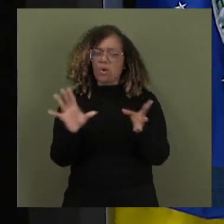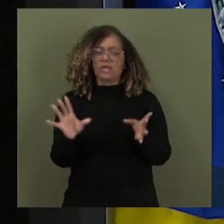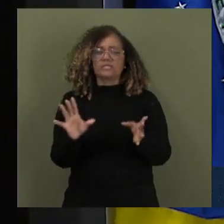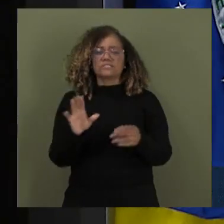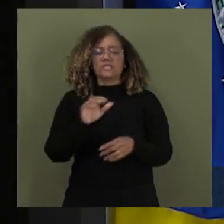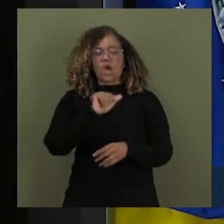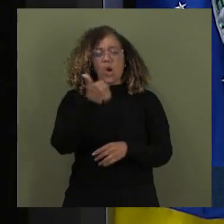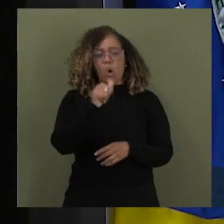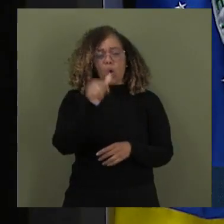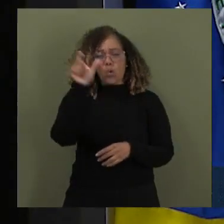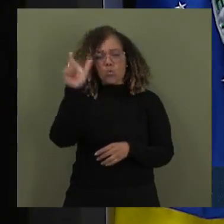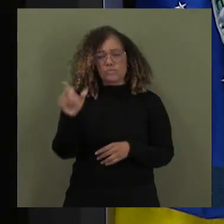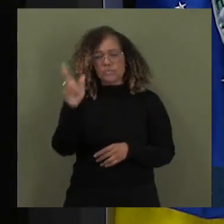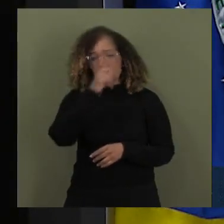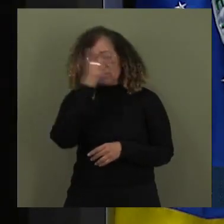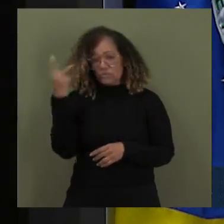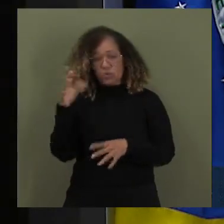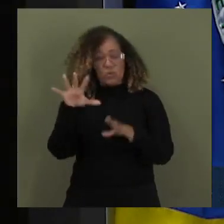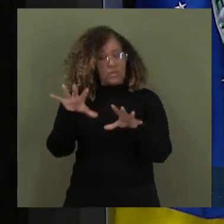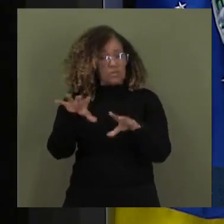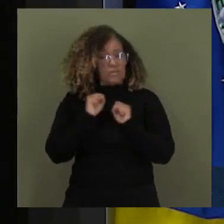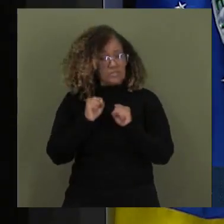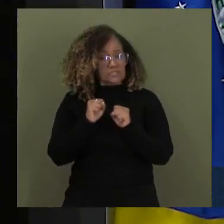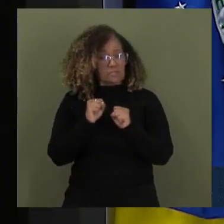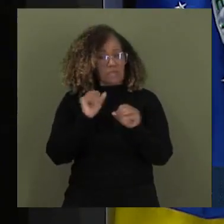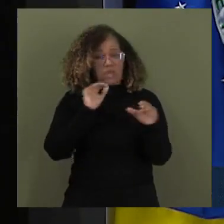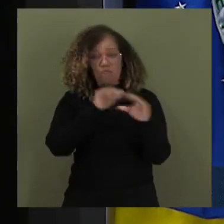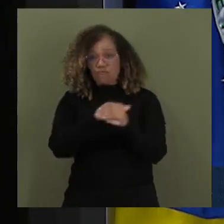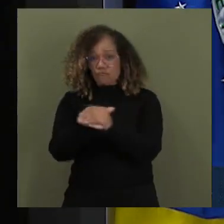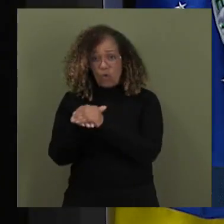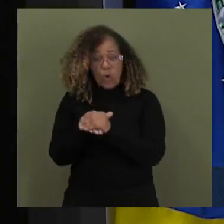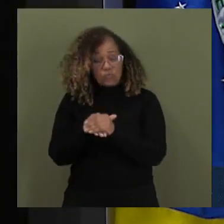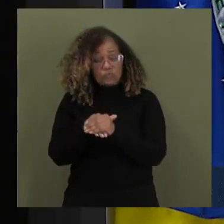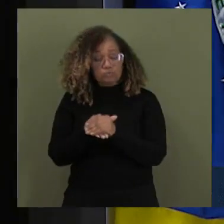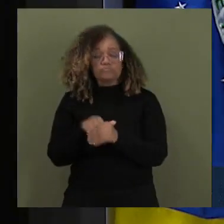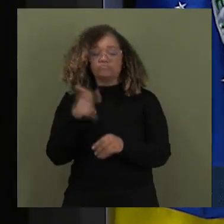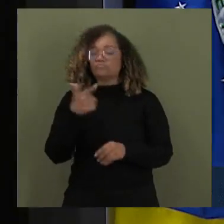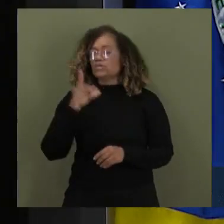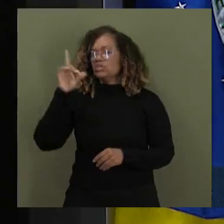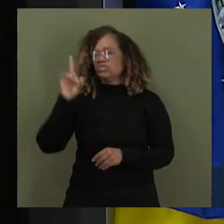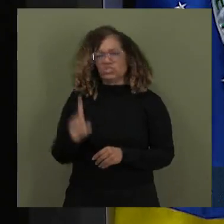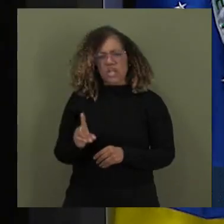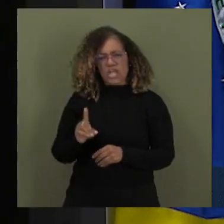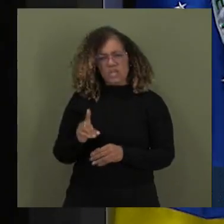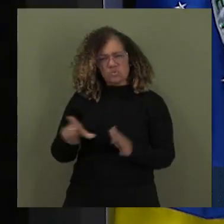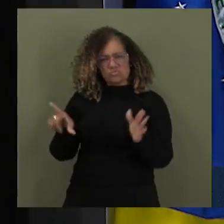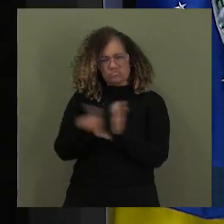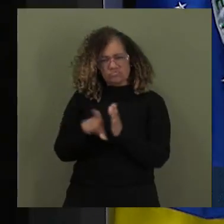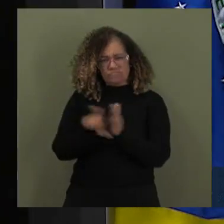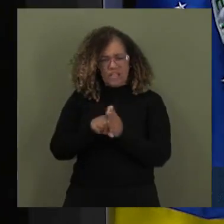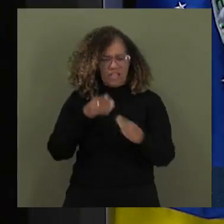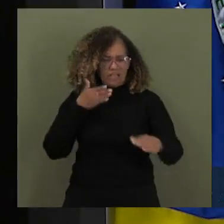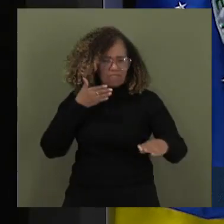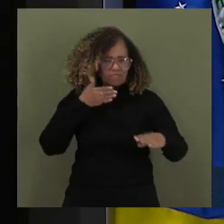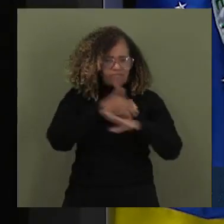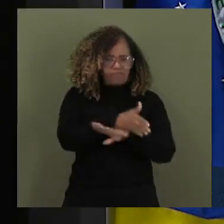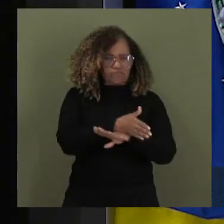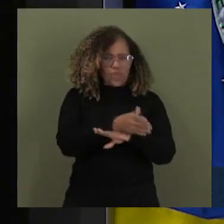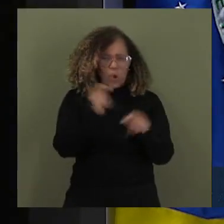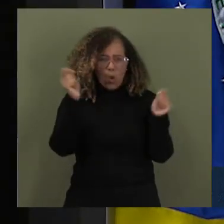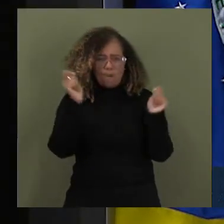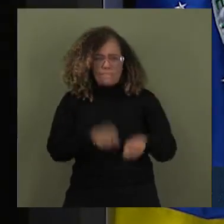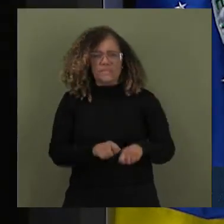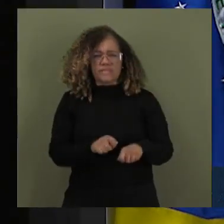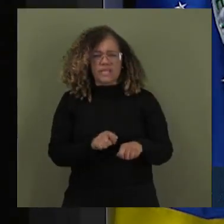11 pessoas que não receberam nenhum voto não têm o direito de legislar, invadindo a competência